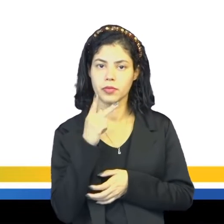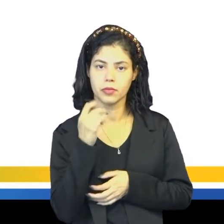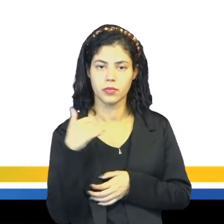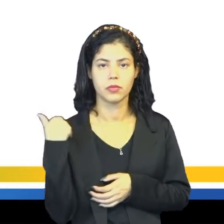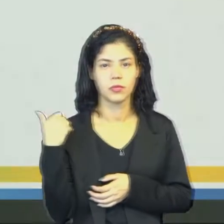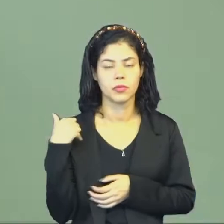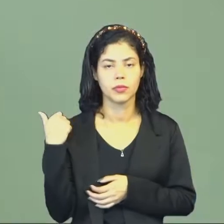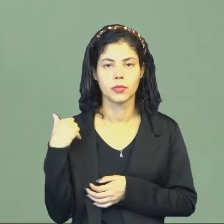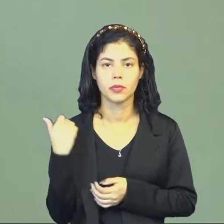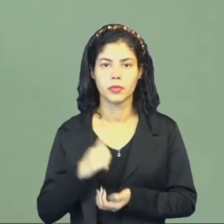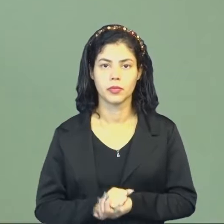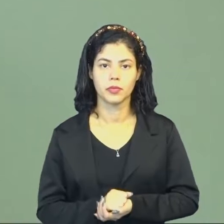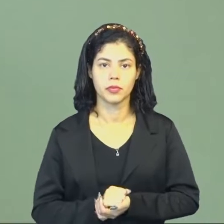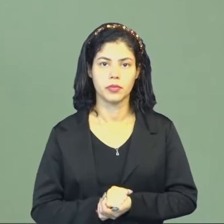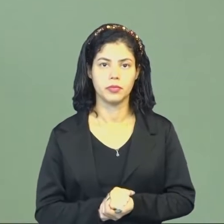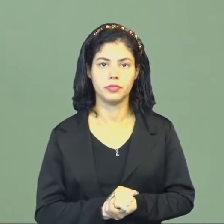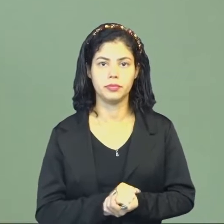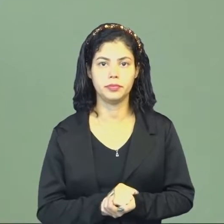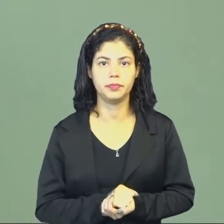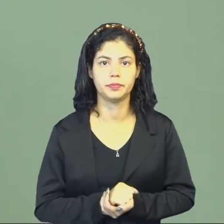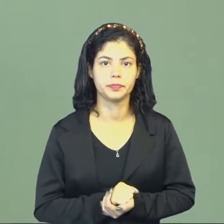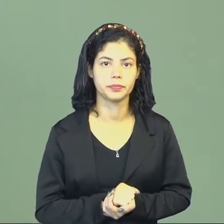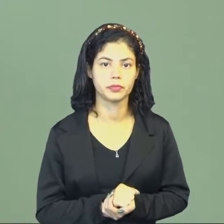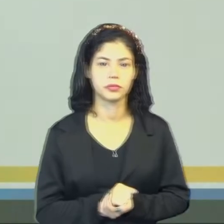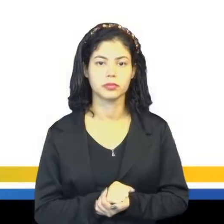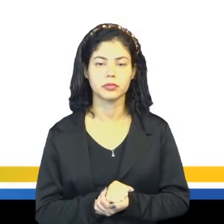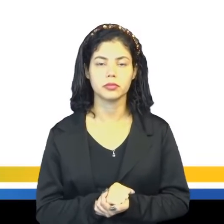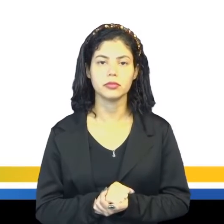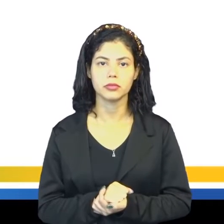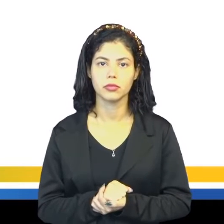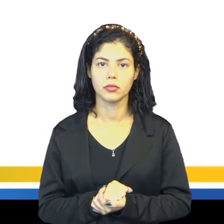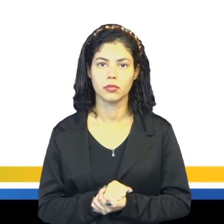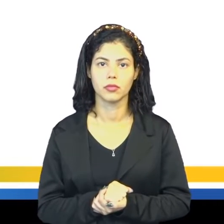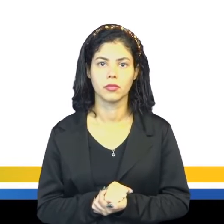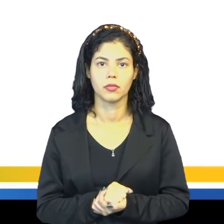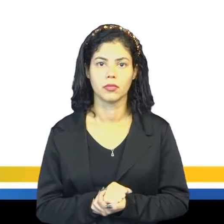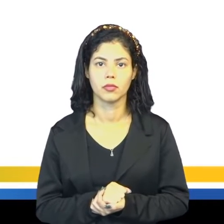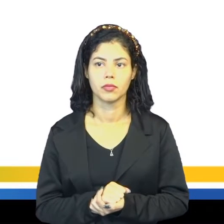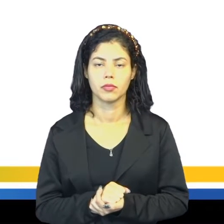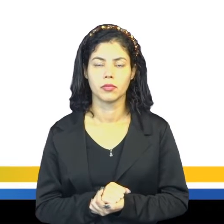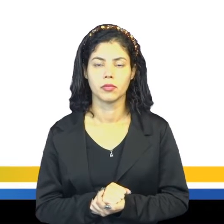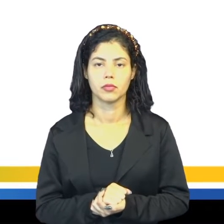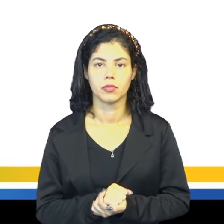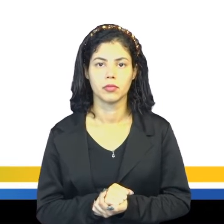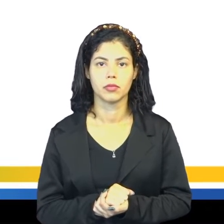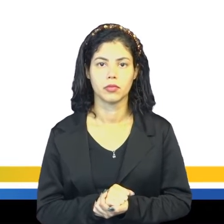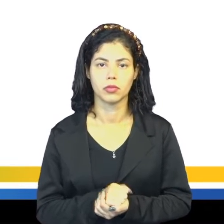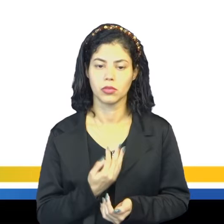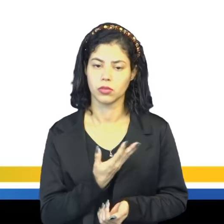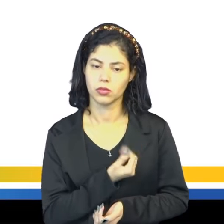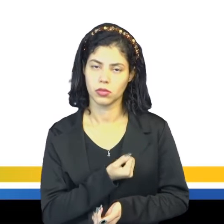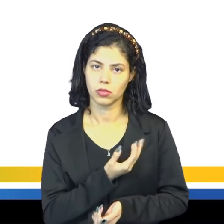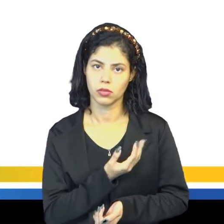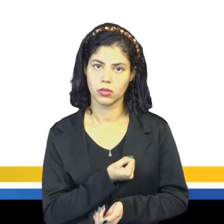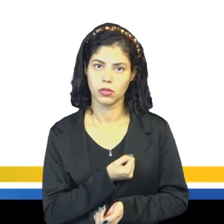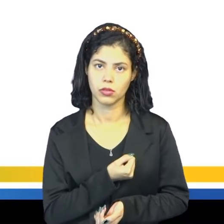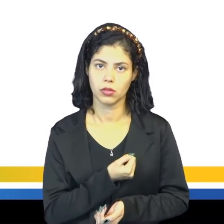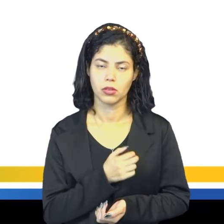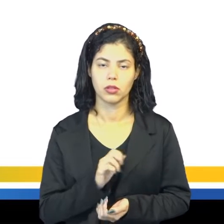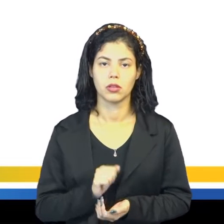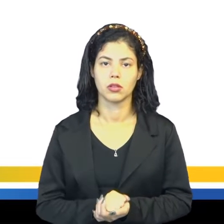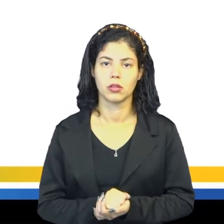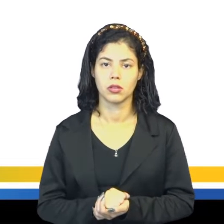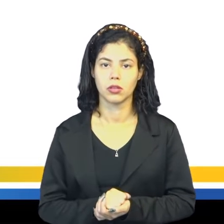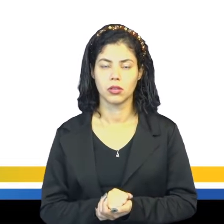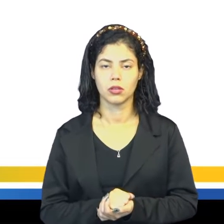sua idade, né? Your age. Nós temos, você vai dizer o número da sua idade. I